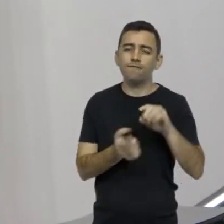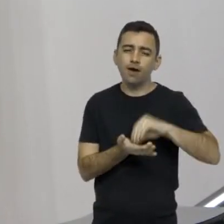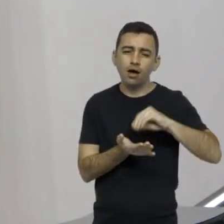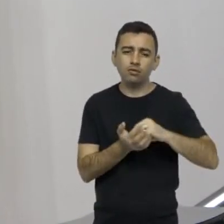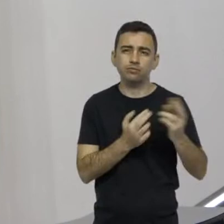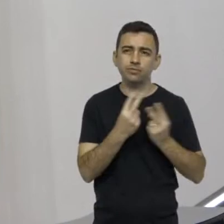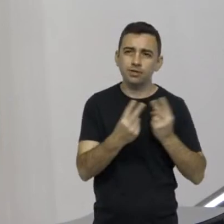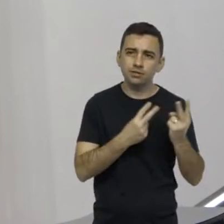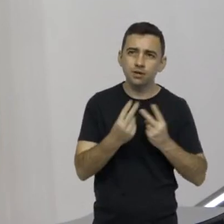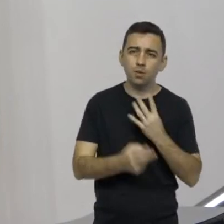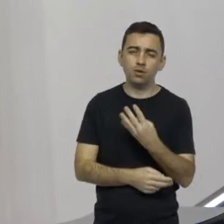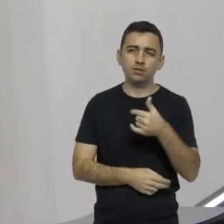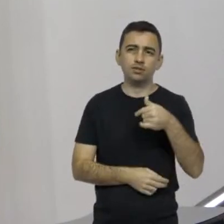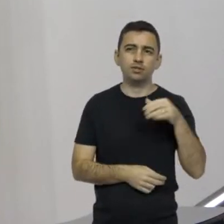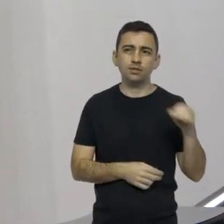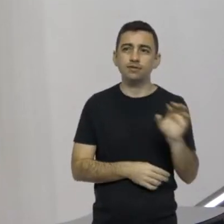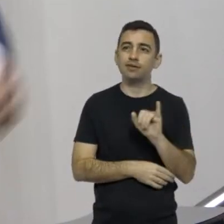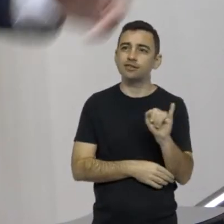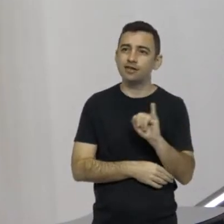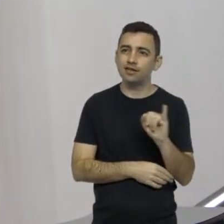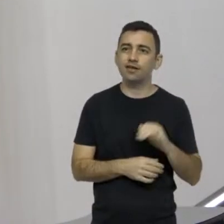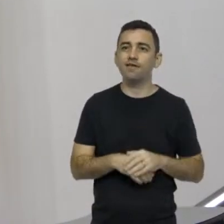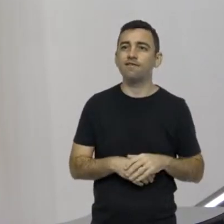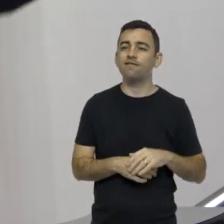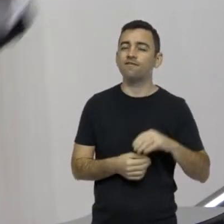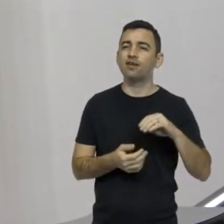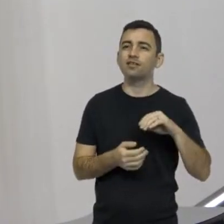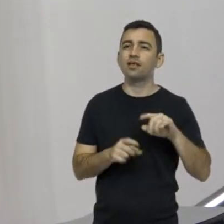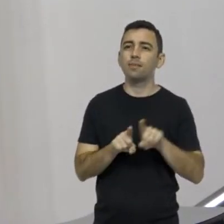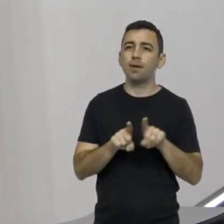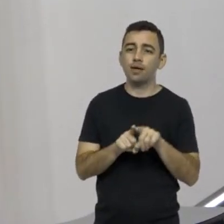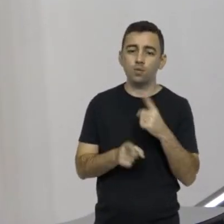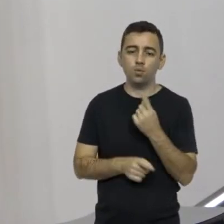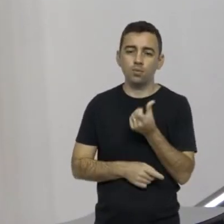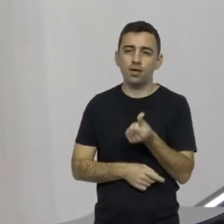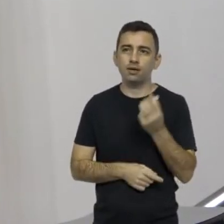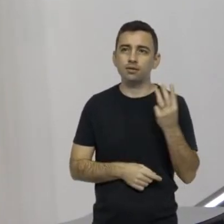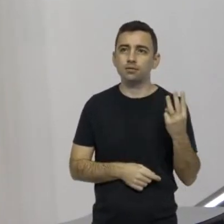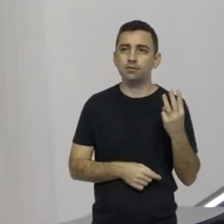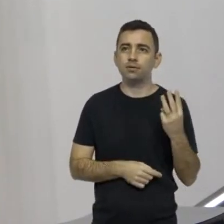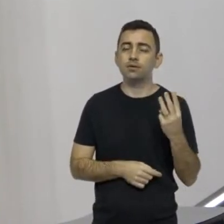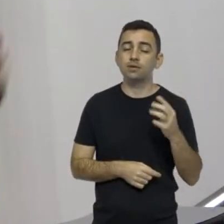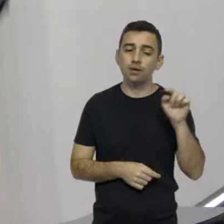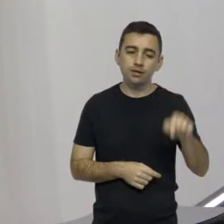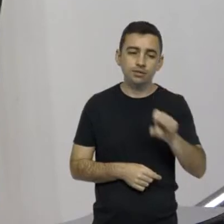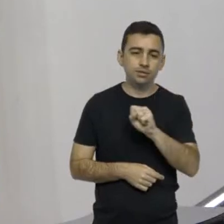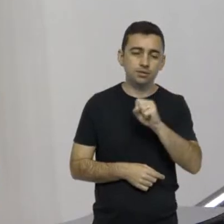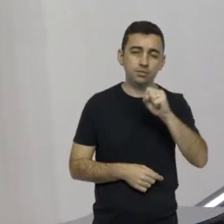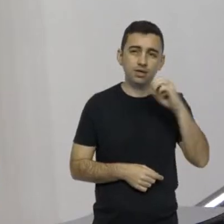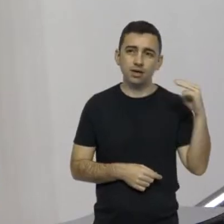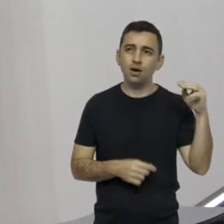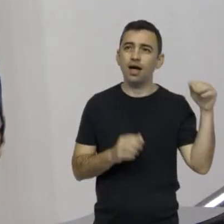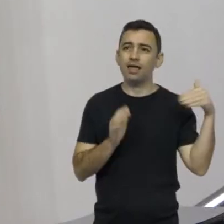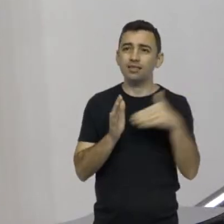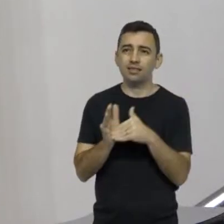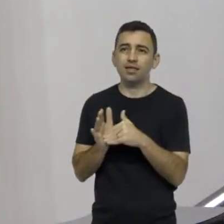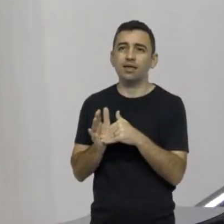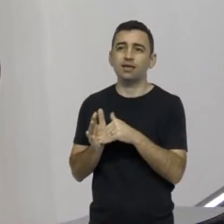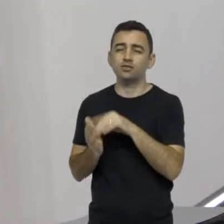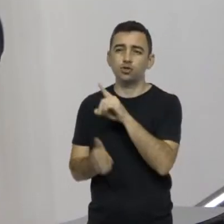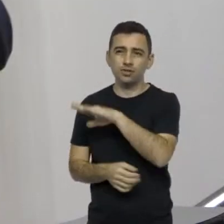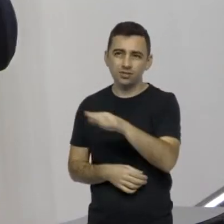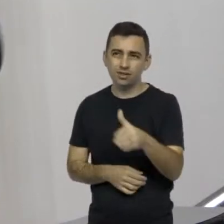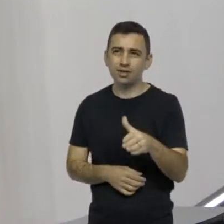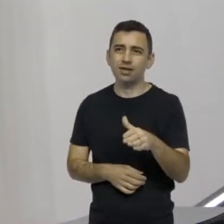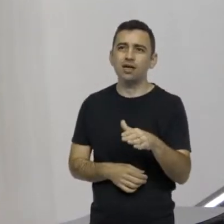470, no meu querido Vale do Itajaí. Aí nós temos a 163, que vai de São Miguel do Oeste a Dionísio Cerqueira,